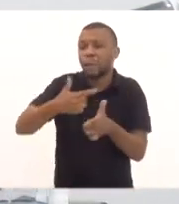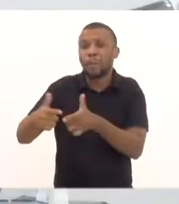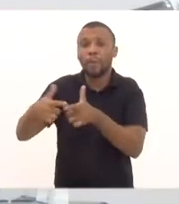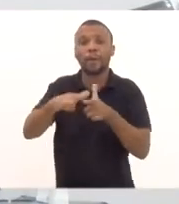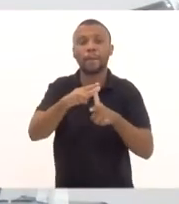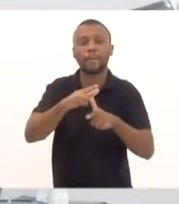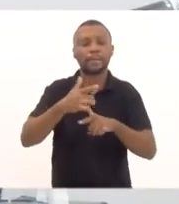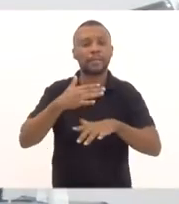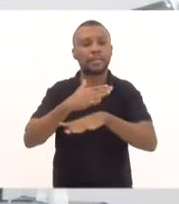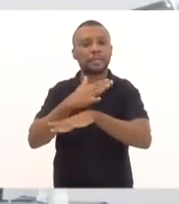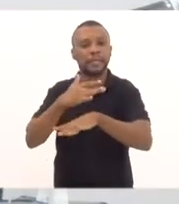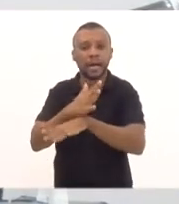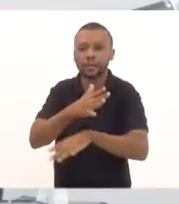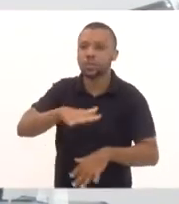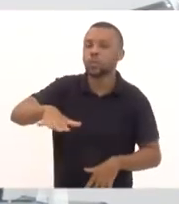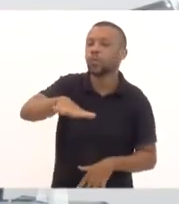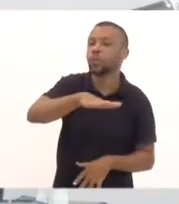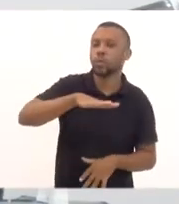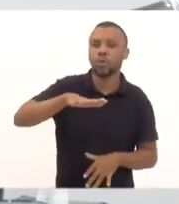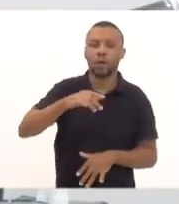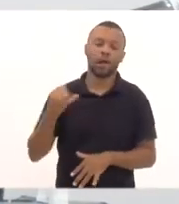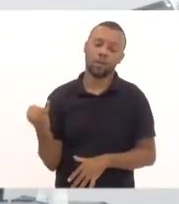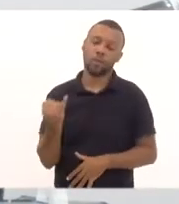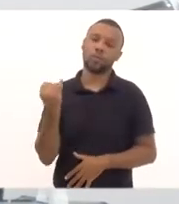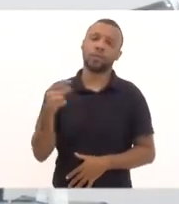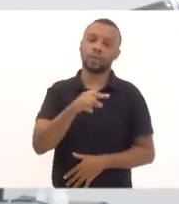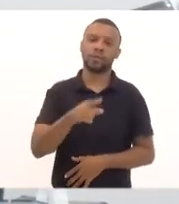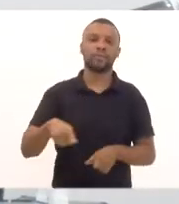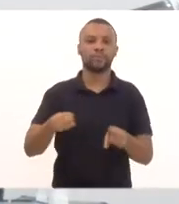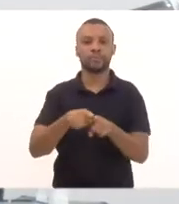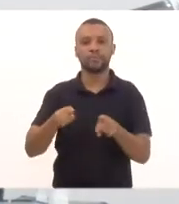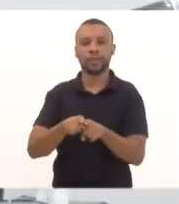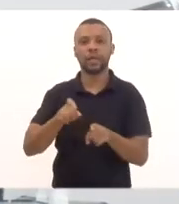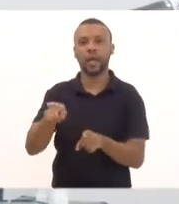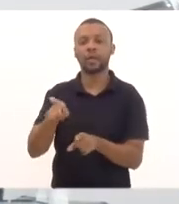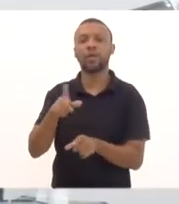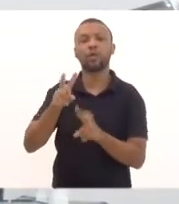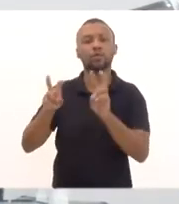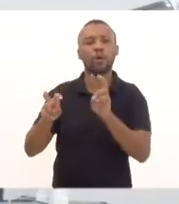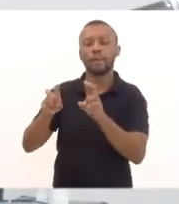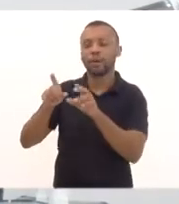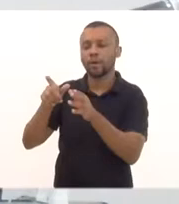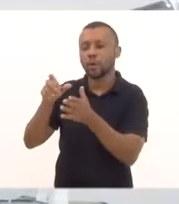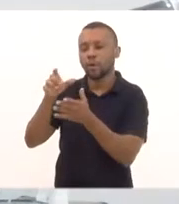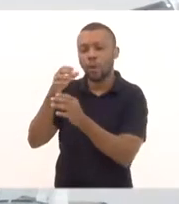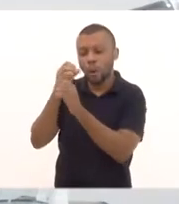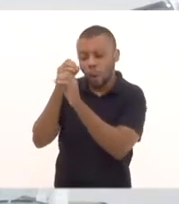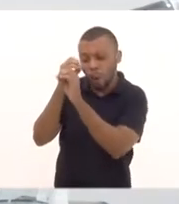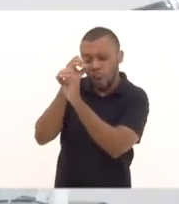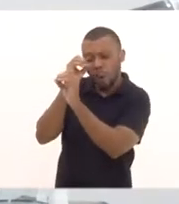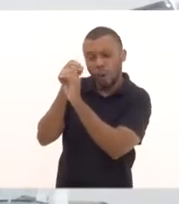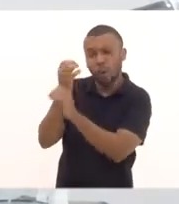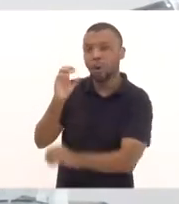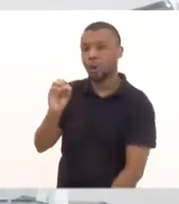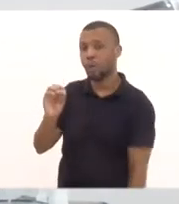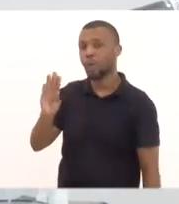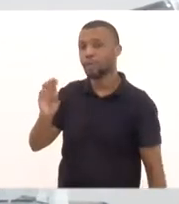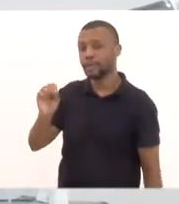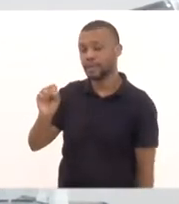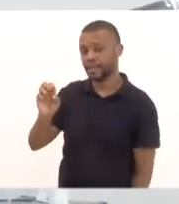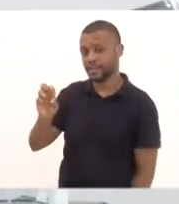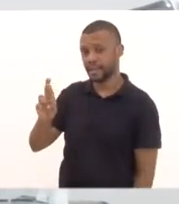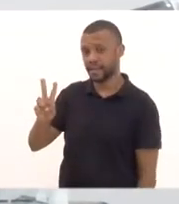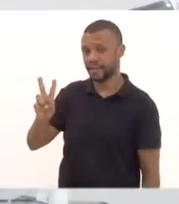problema da mobilidade a segunda é o Observatório dos trens né que é uma entidade também está presente na também